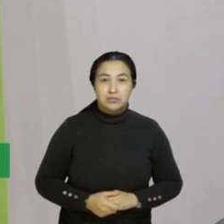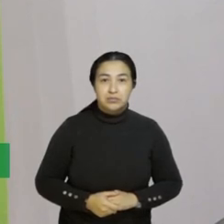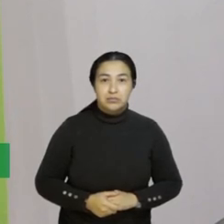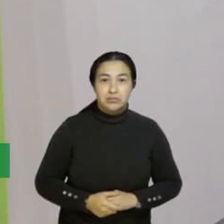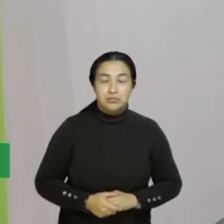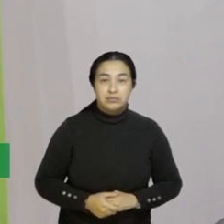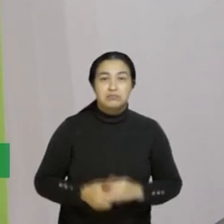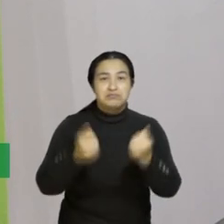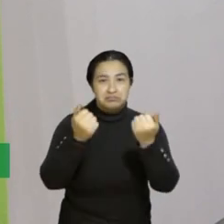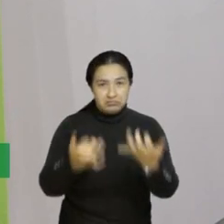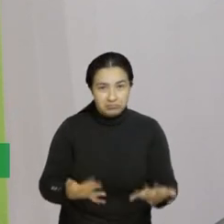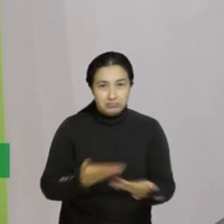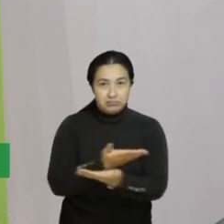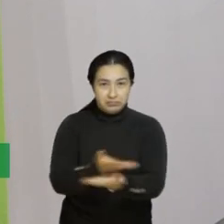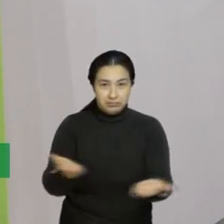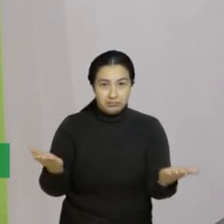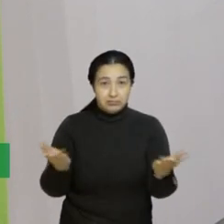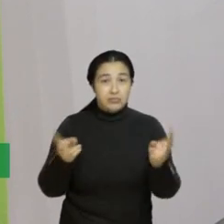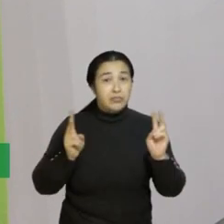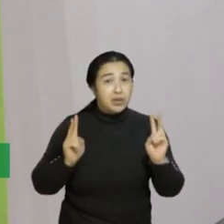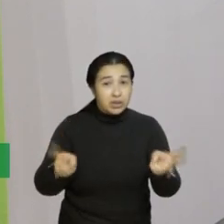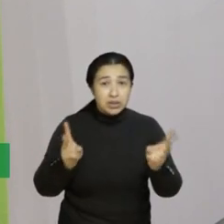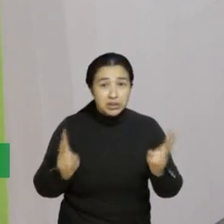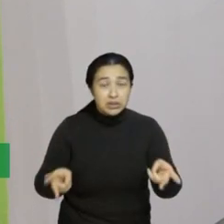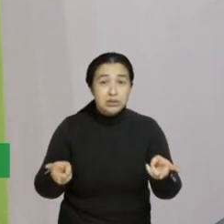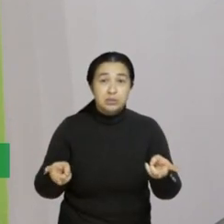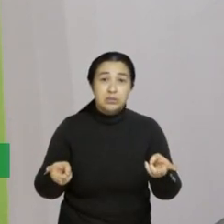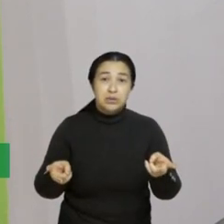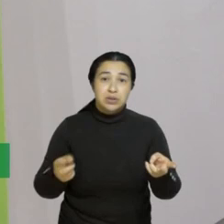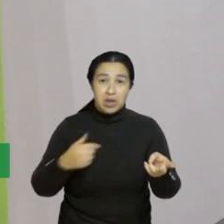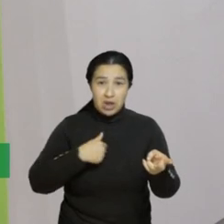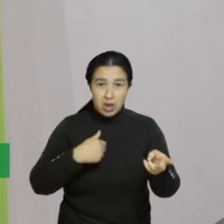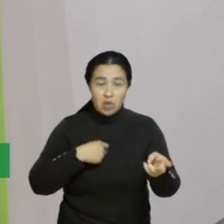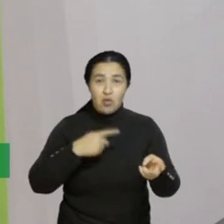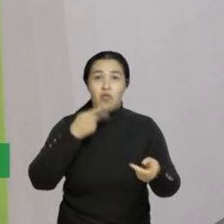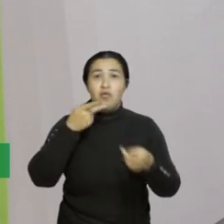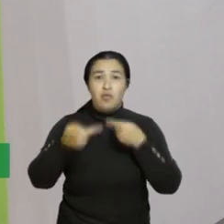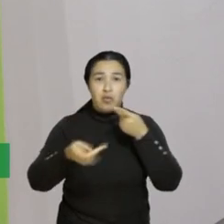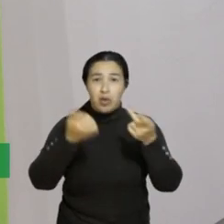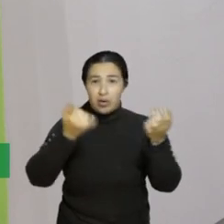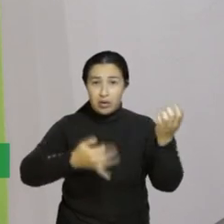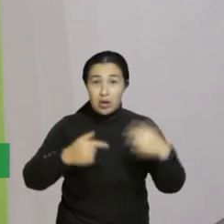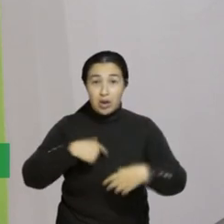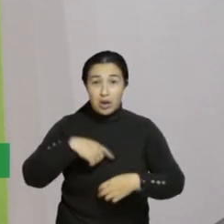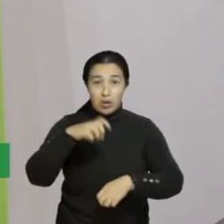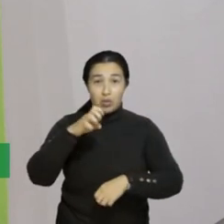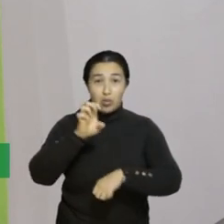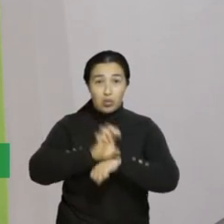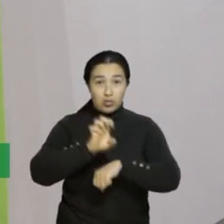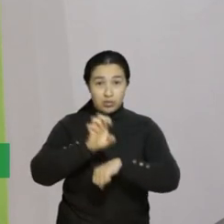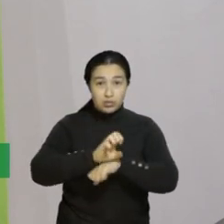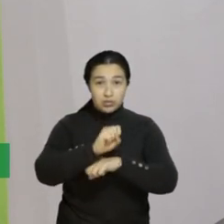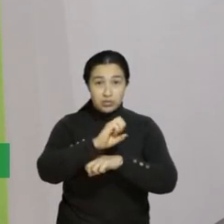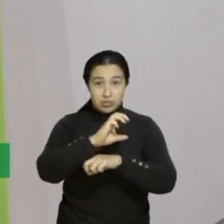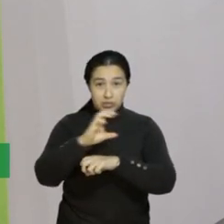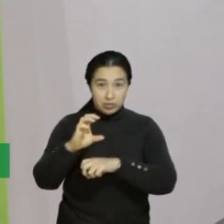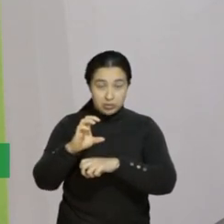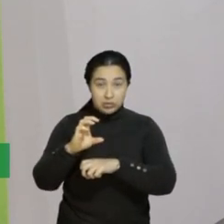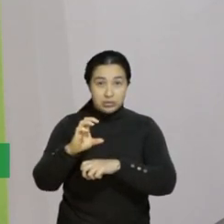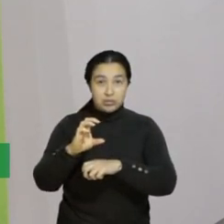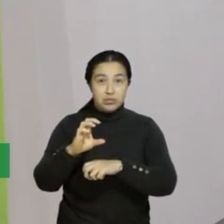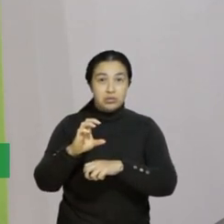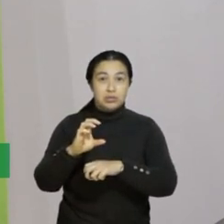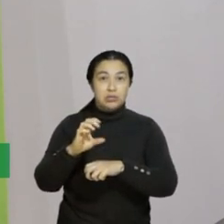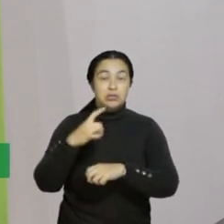Só para dizer para os senhores que sempre que eu dizia sou deputado estadual de Santa Catarina, representando e